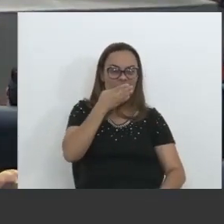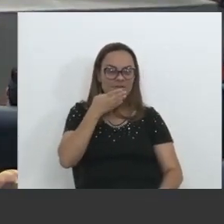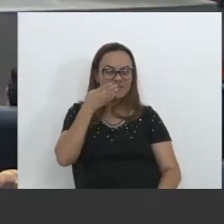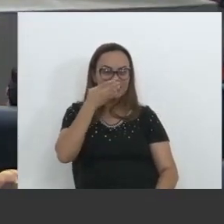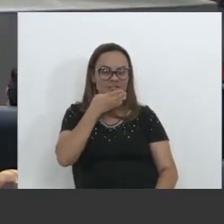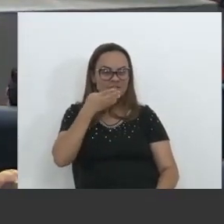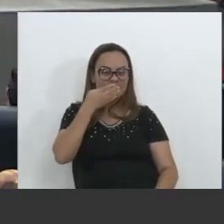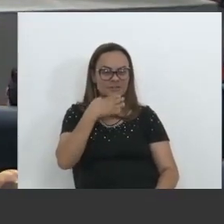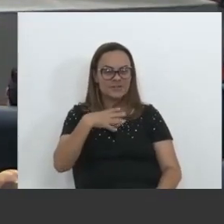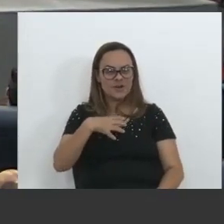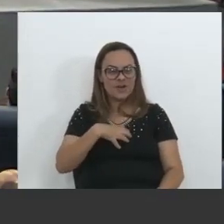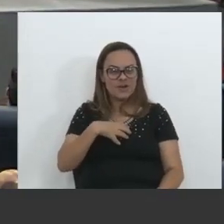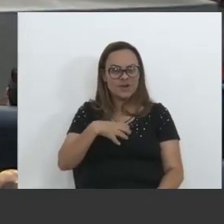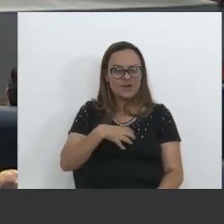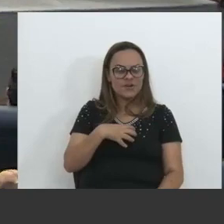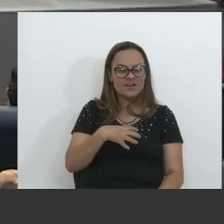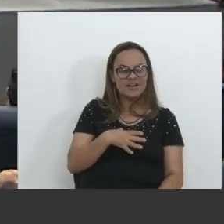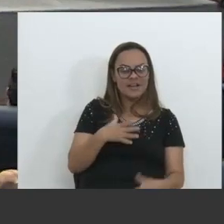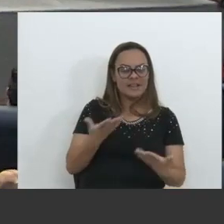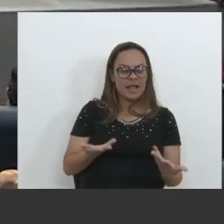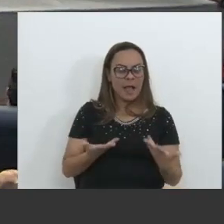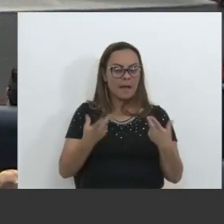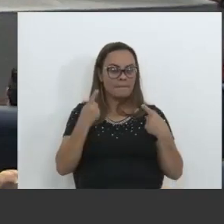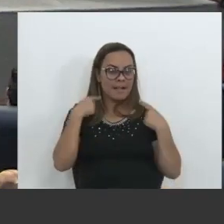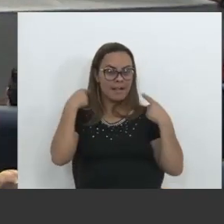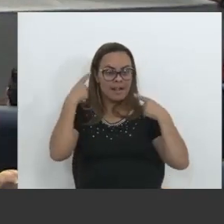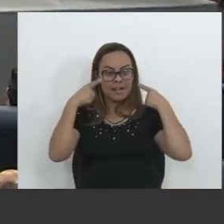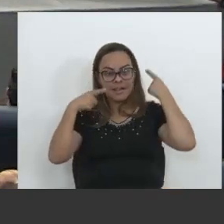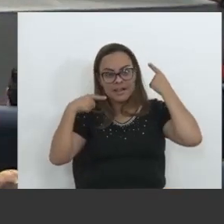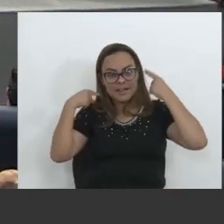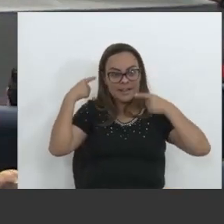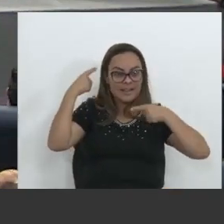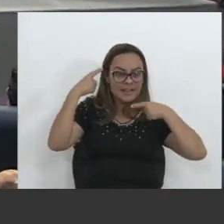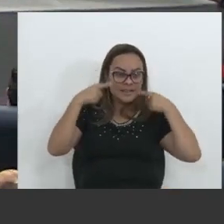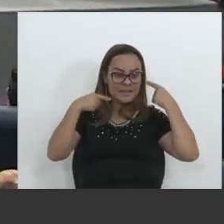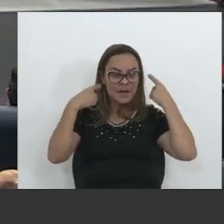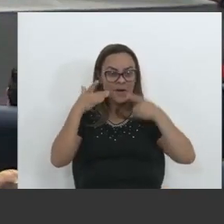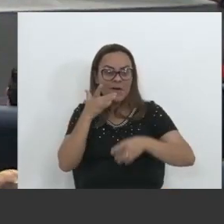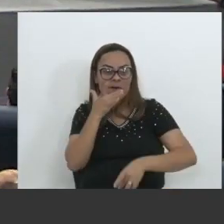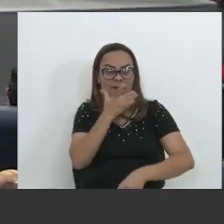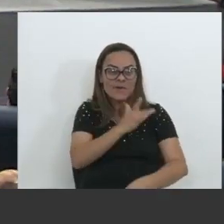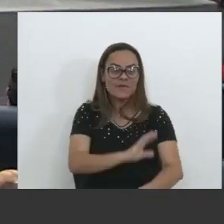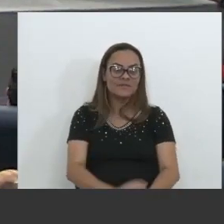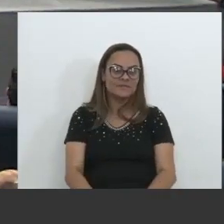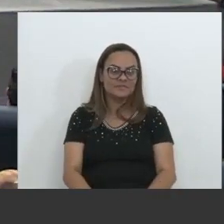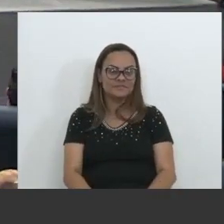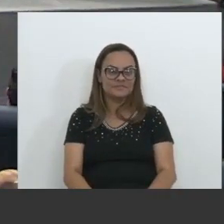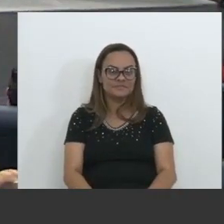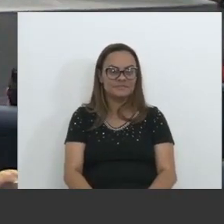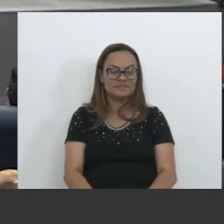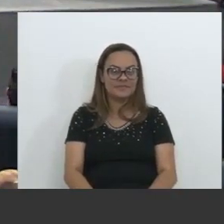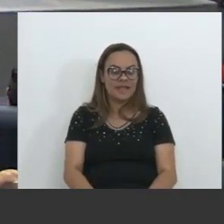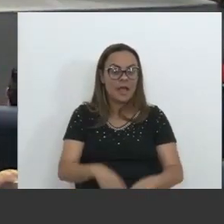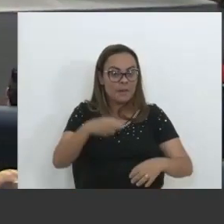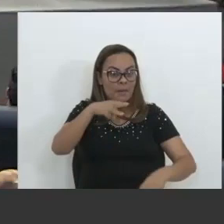meu de lançar o novo fenômeno musical Mamonas